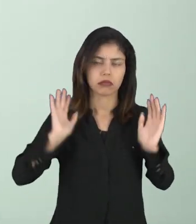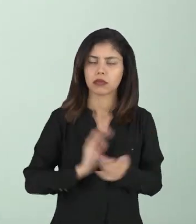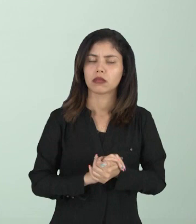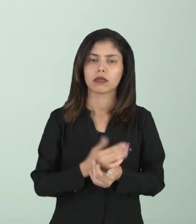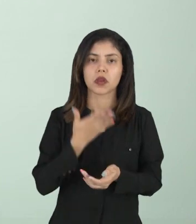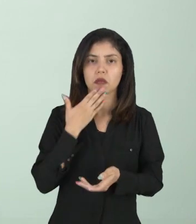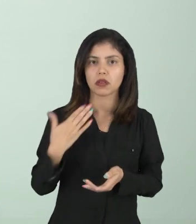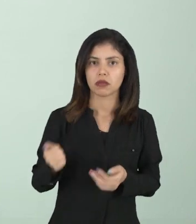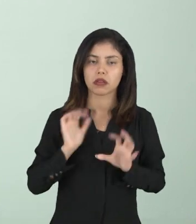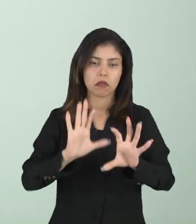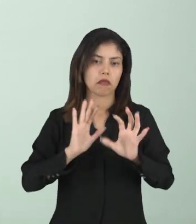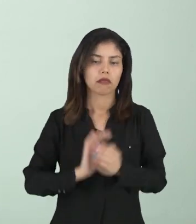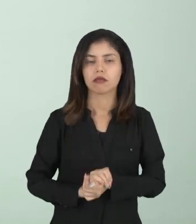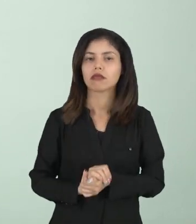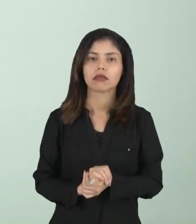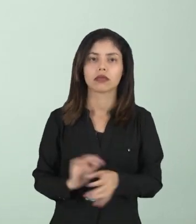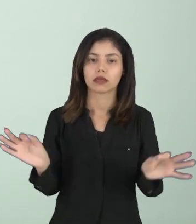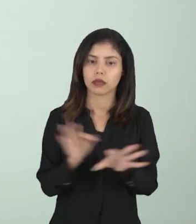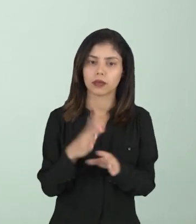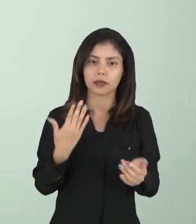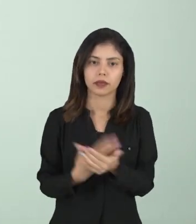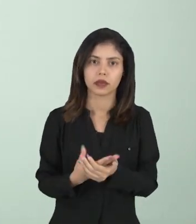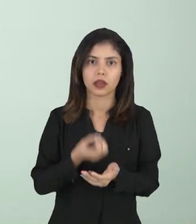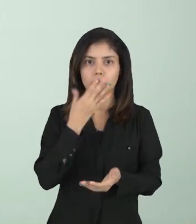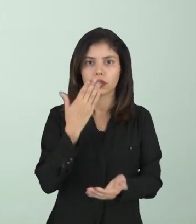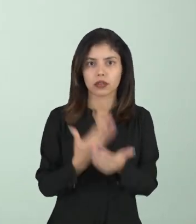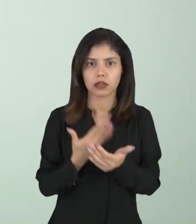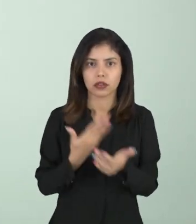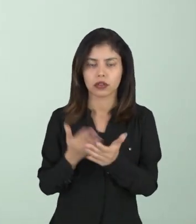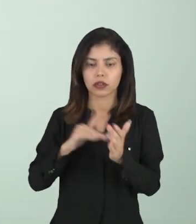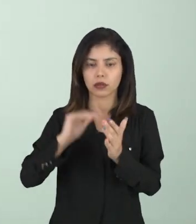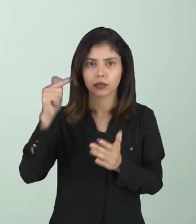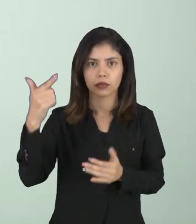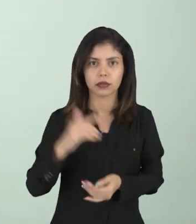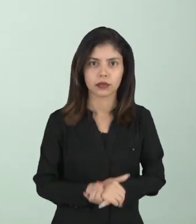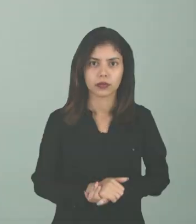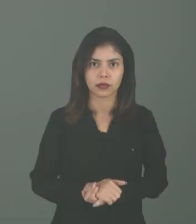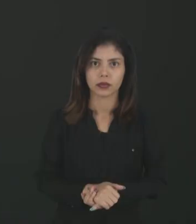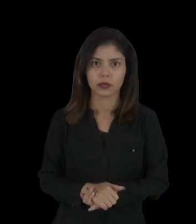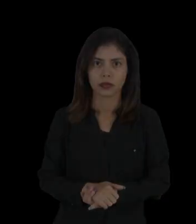vezes, né, vocês acharem necessário. Ficamos por aqui, desejo bons estudos e até a próxima.